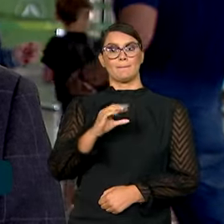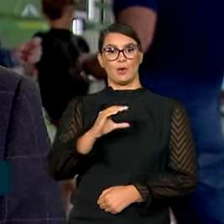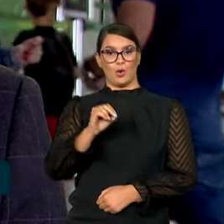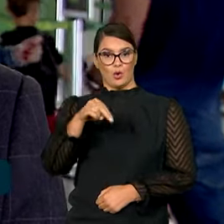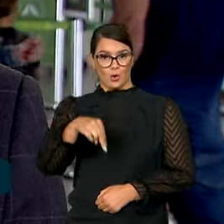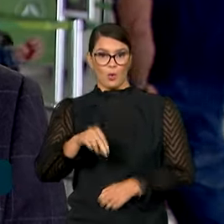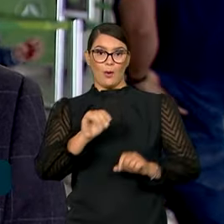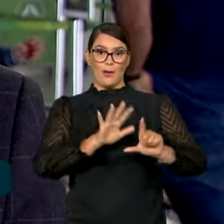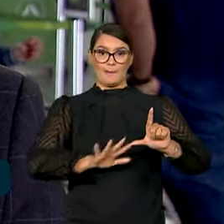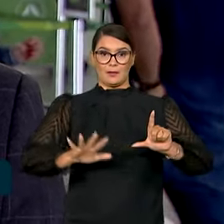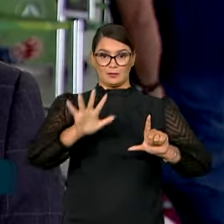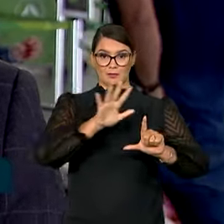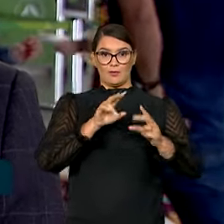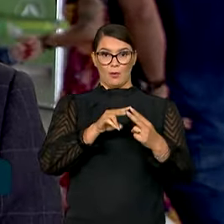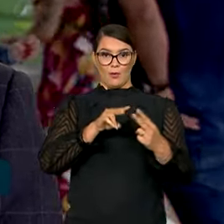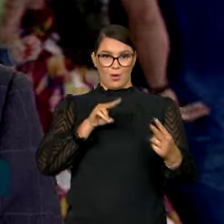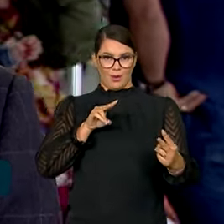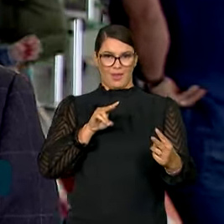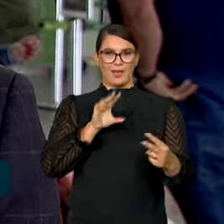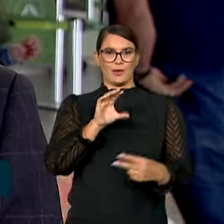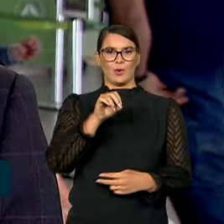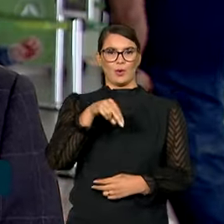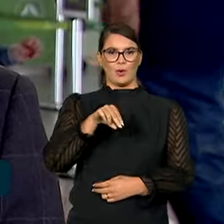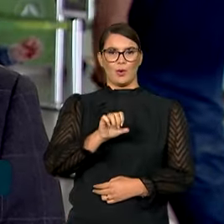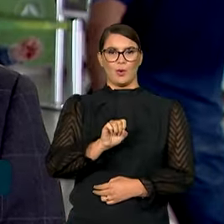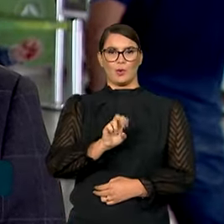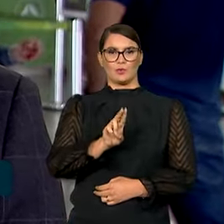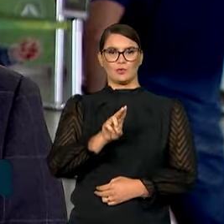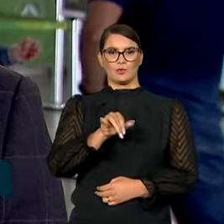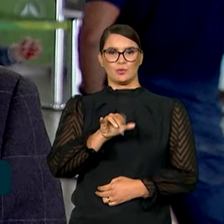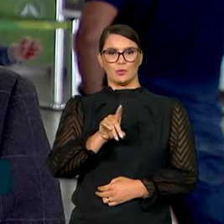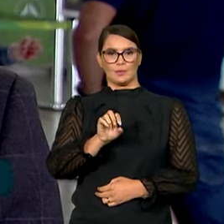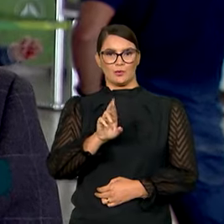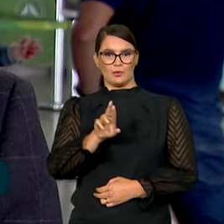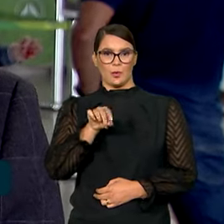consumidor.gov, que é uma plataforma online coordenada pela Senacom, no